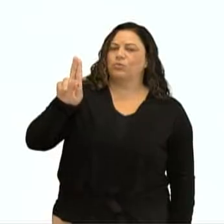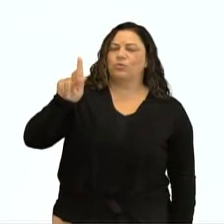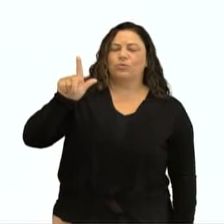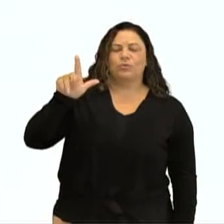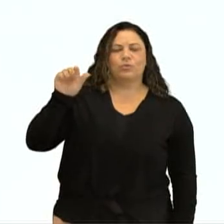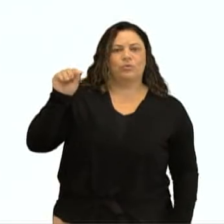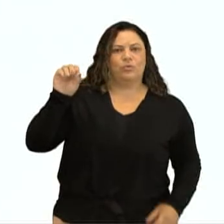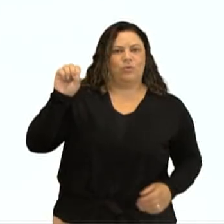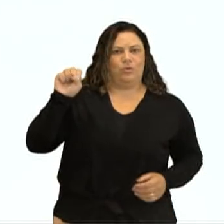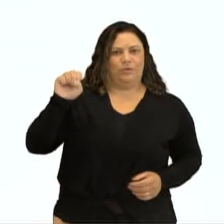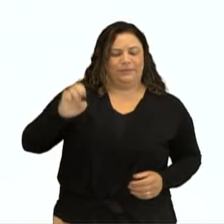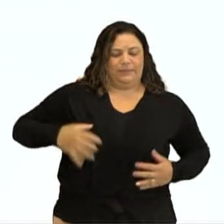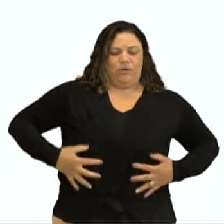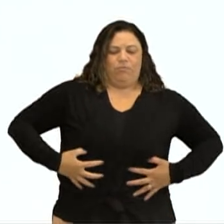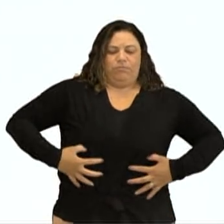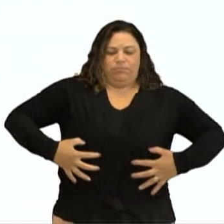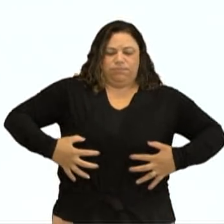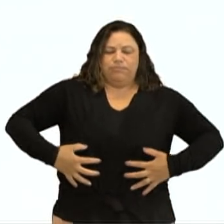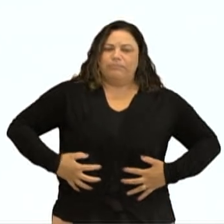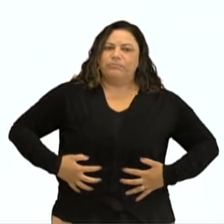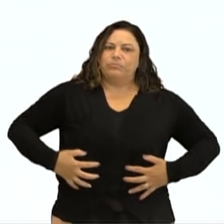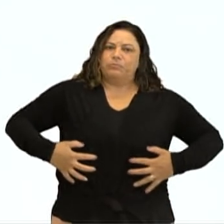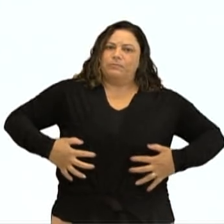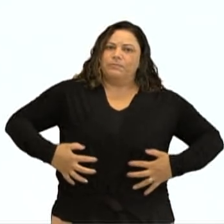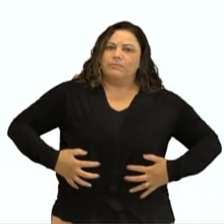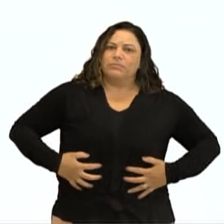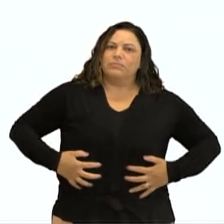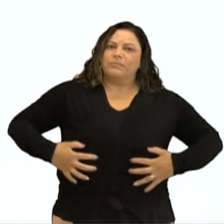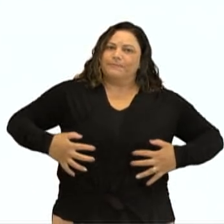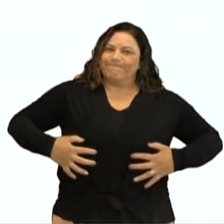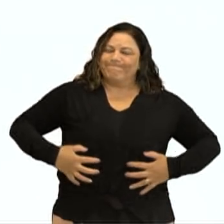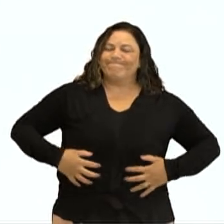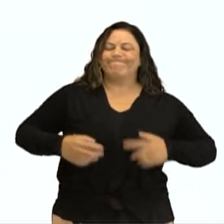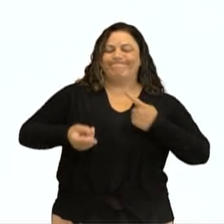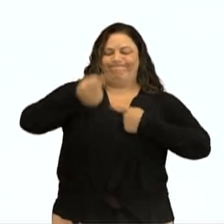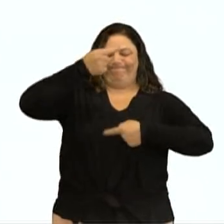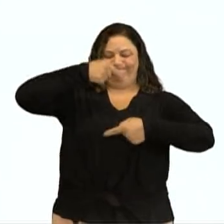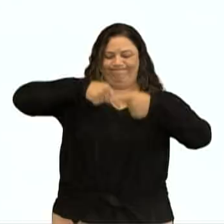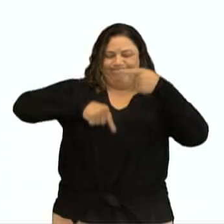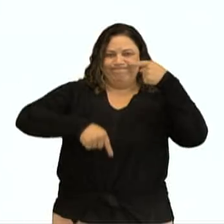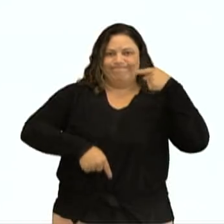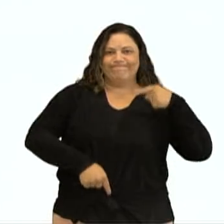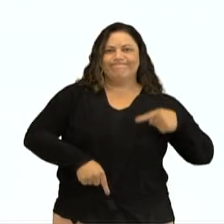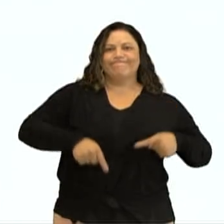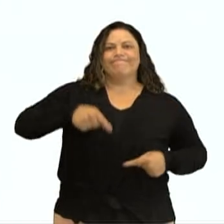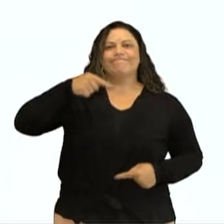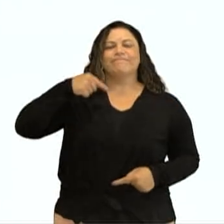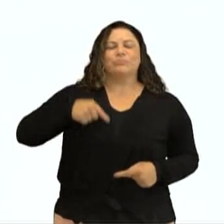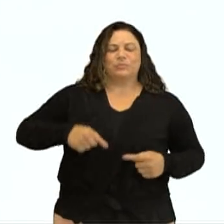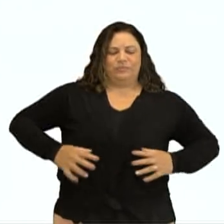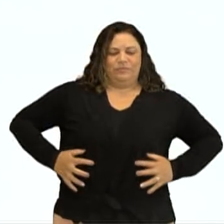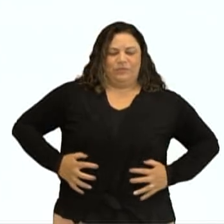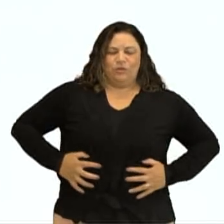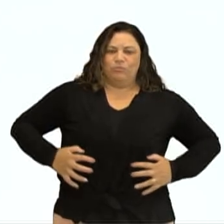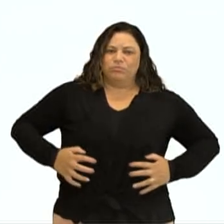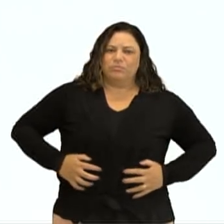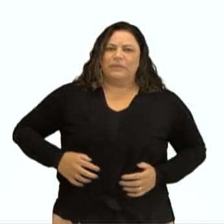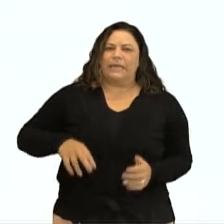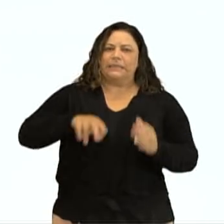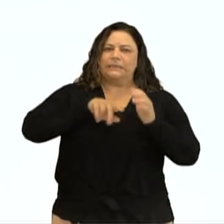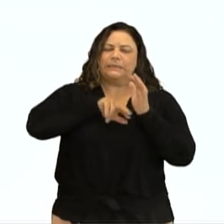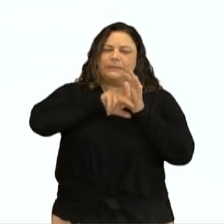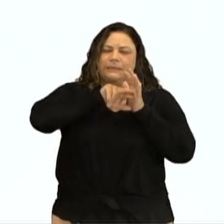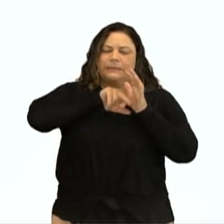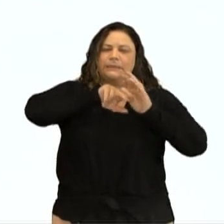pulmões. Significa que essas bactérias vão se alojar, vão ser encontradas, vão se